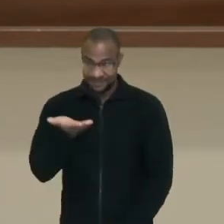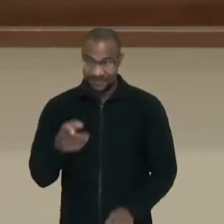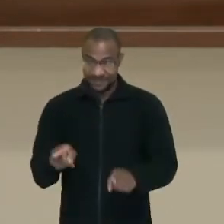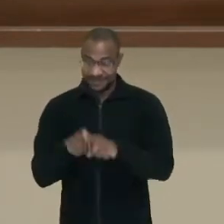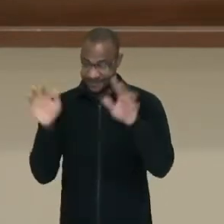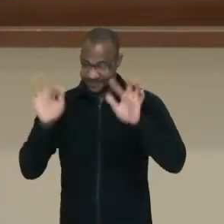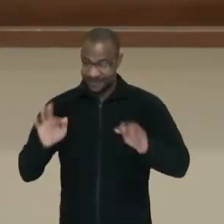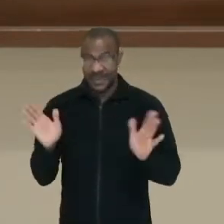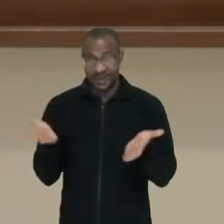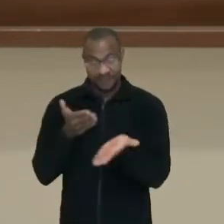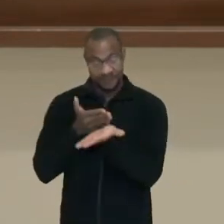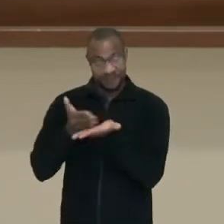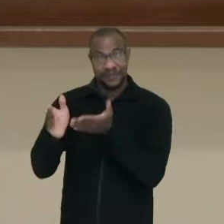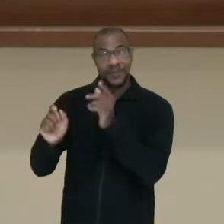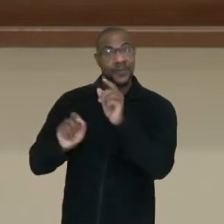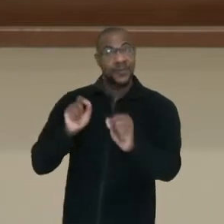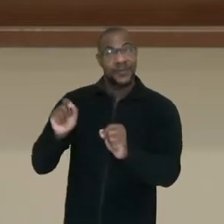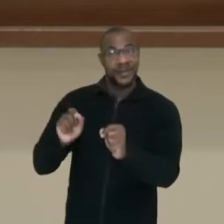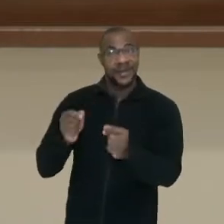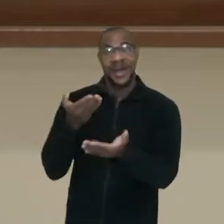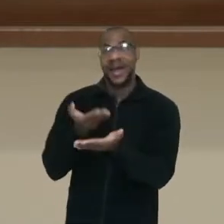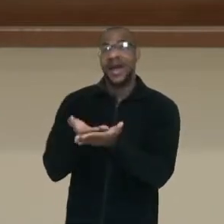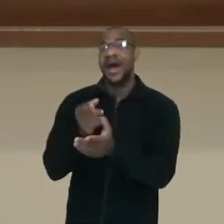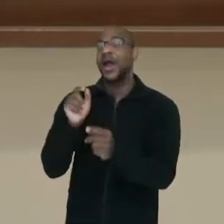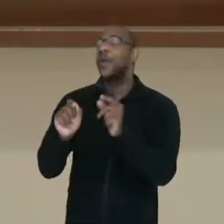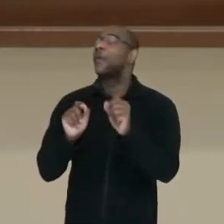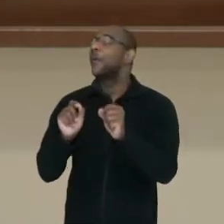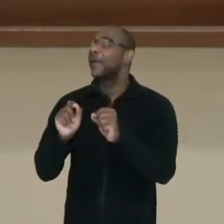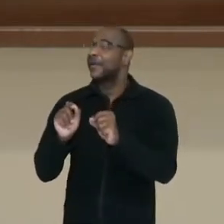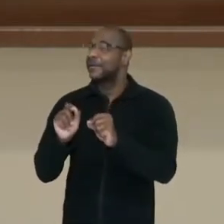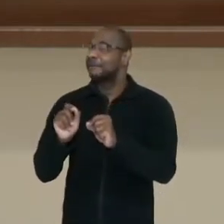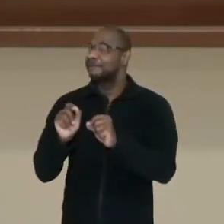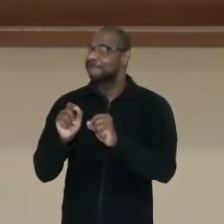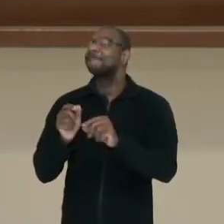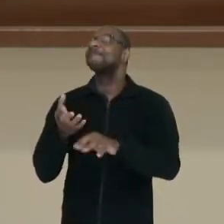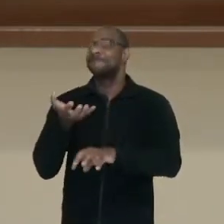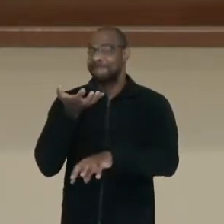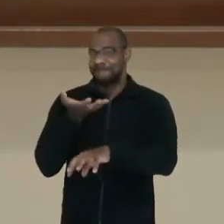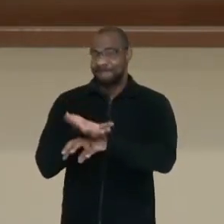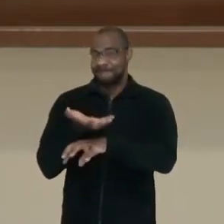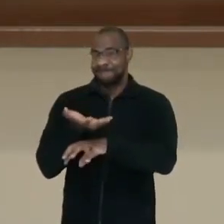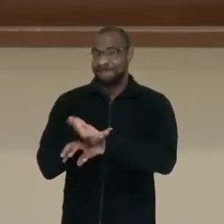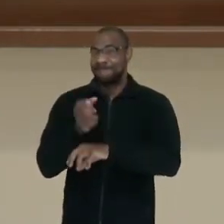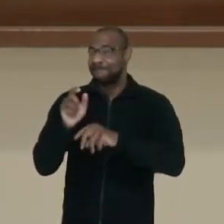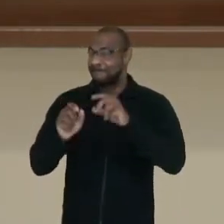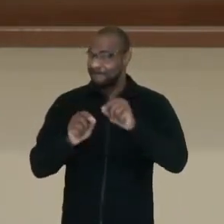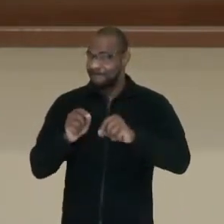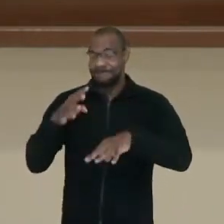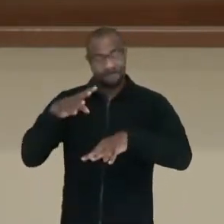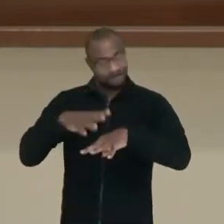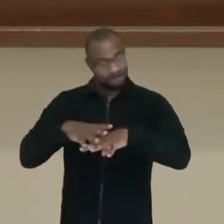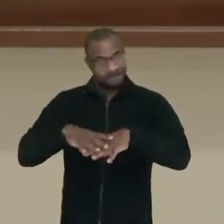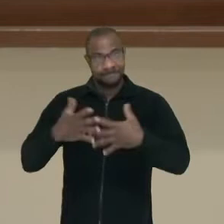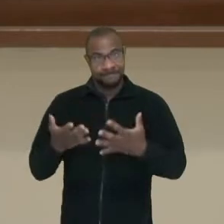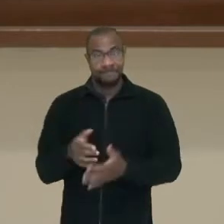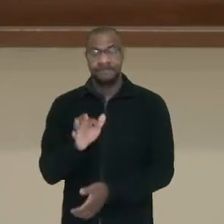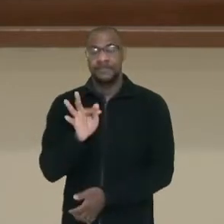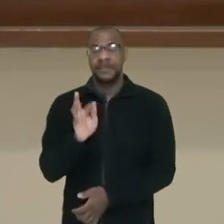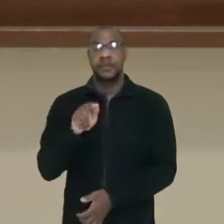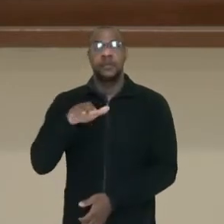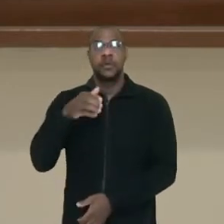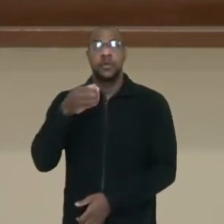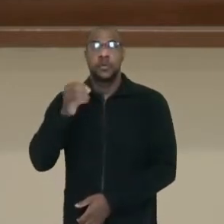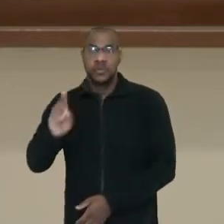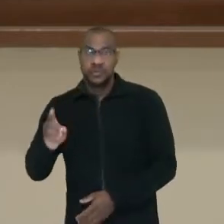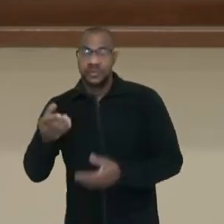porque vamos iniciar mais uma aula de matemática, onde estamos trabalhando função afim. Gente, função afim está por